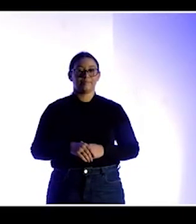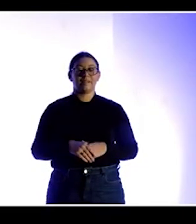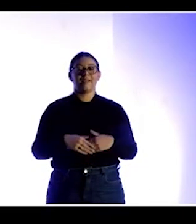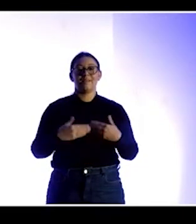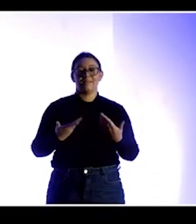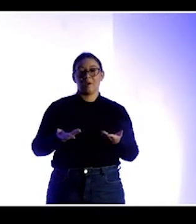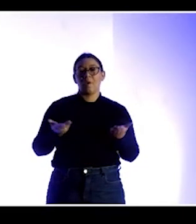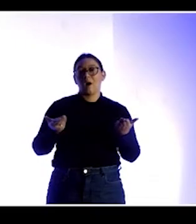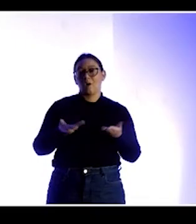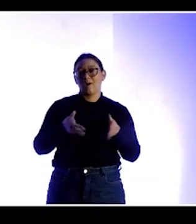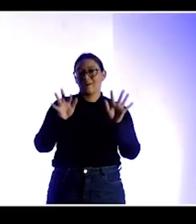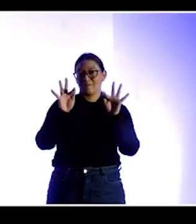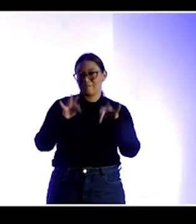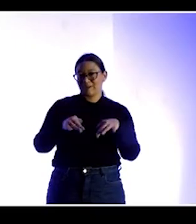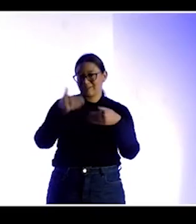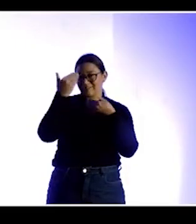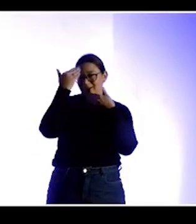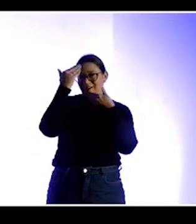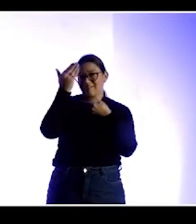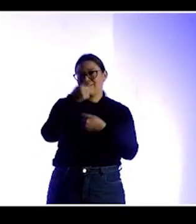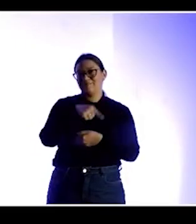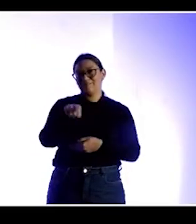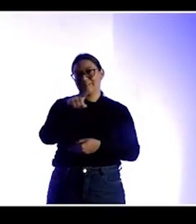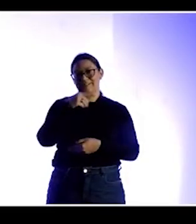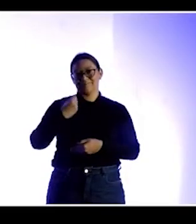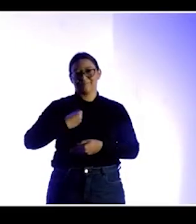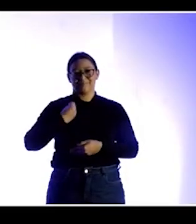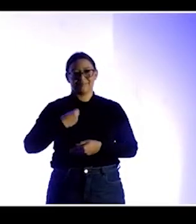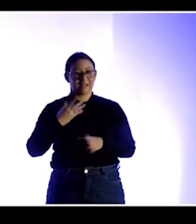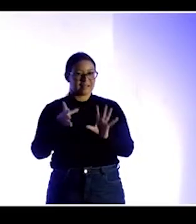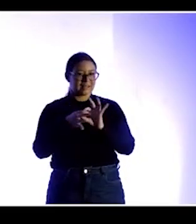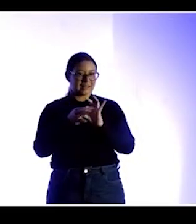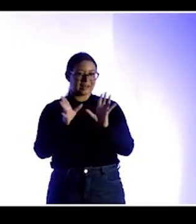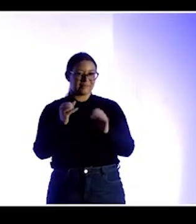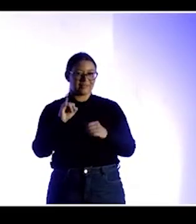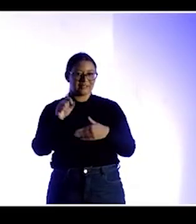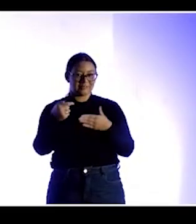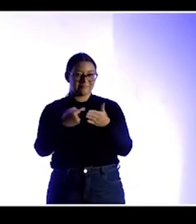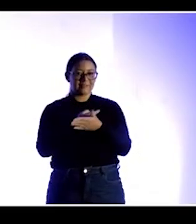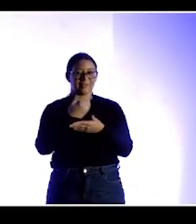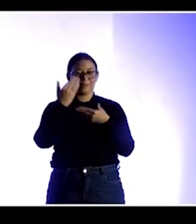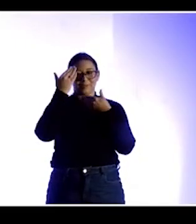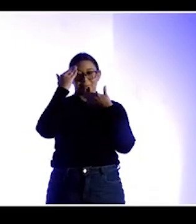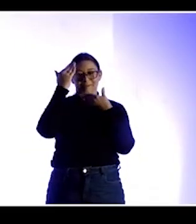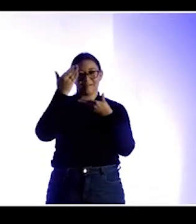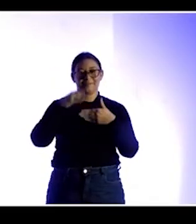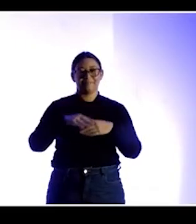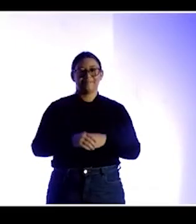encerro aqui. Agradeço muito pela atenção e fico aberto para perguntas, se for o caso. Muito obrigado.